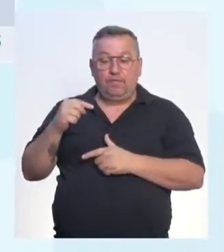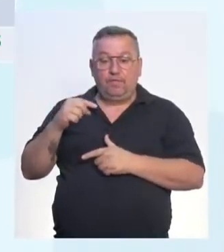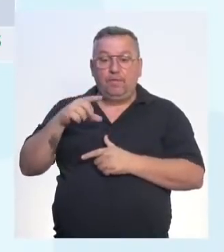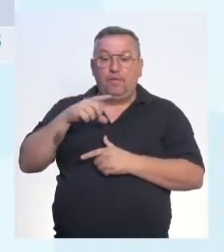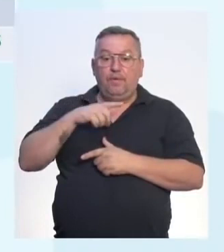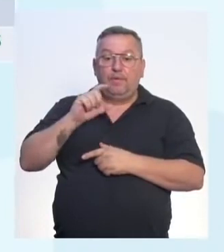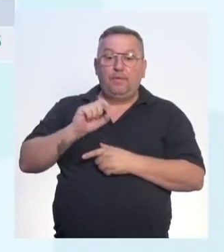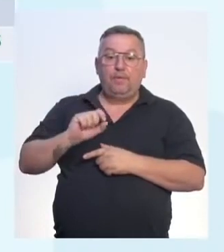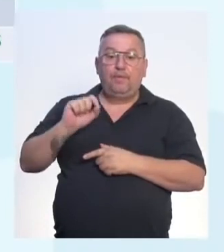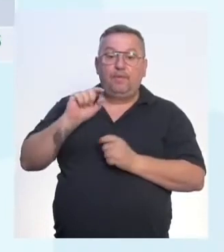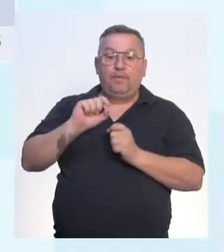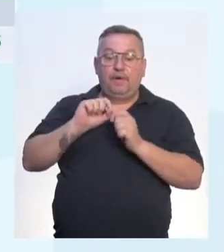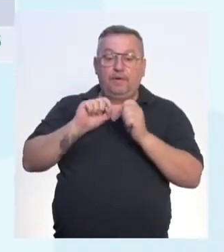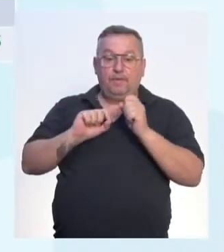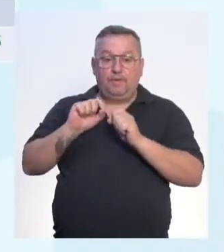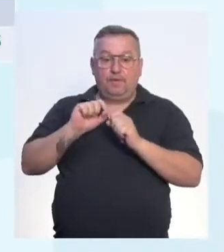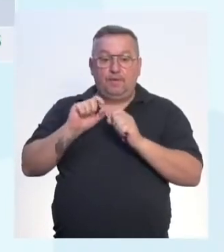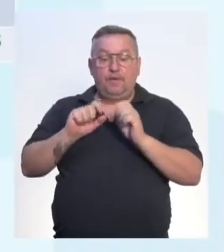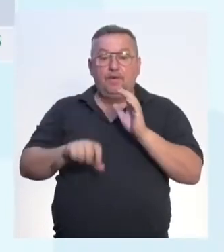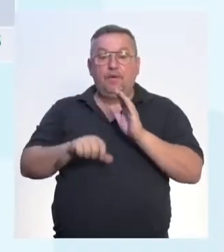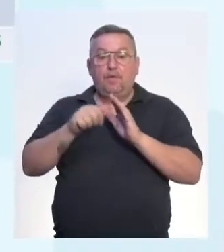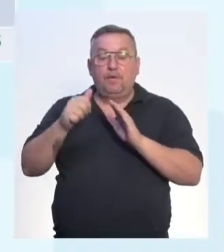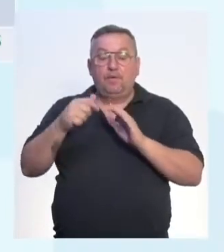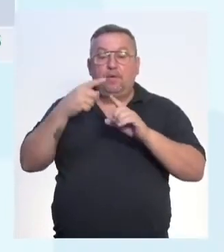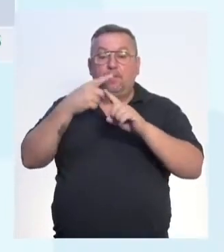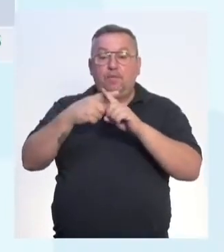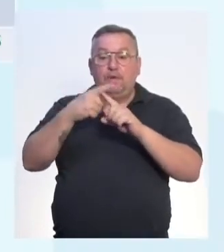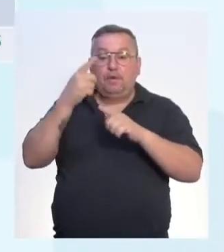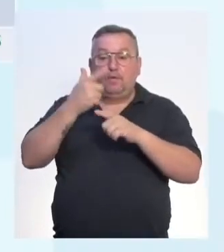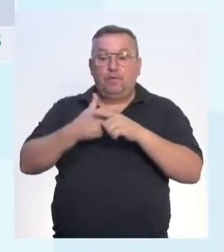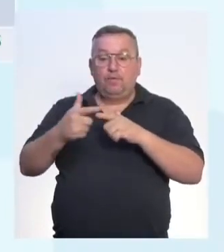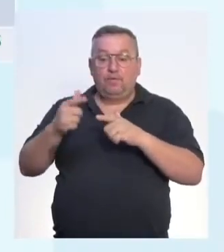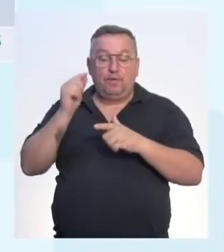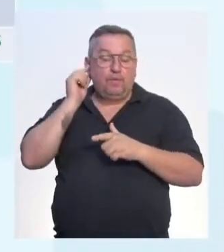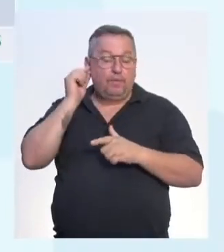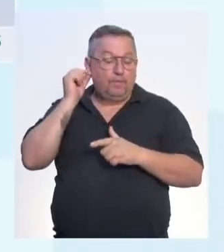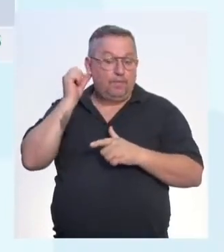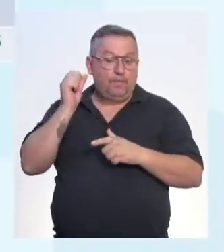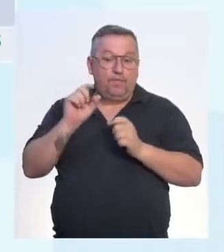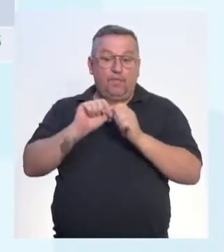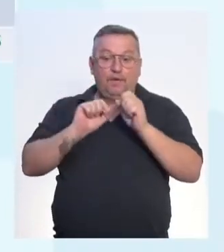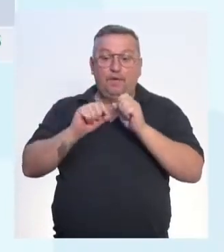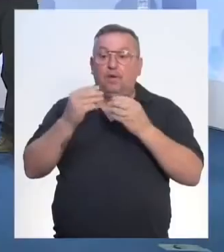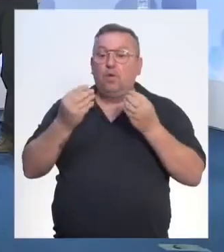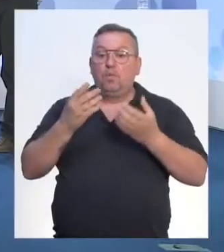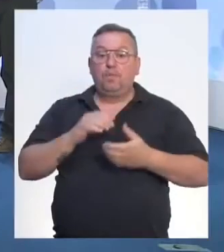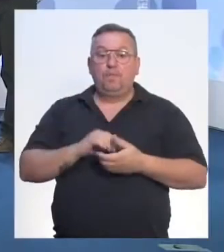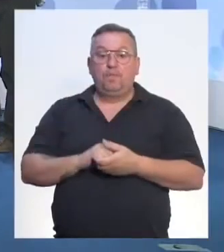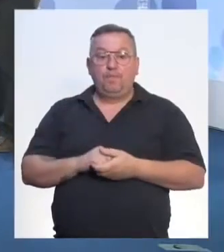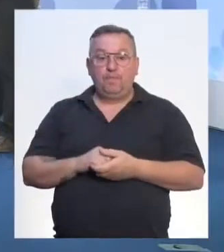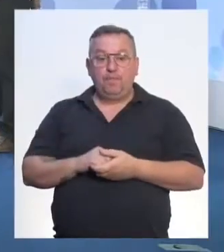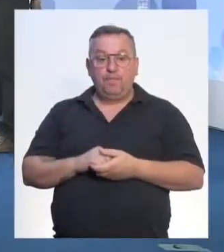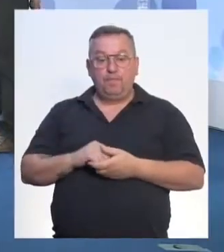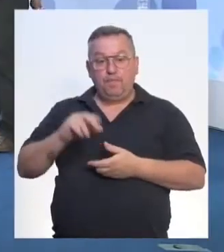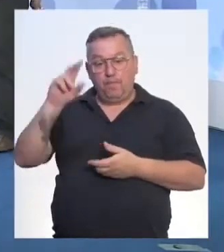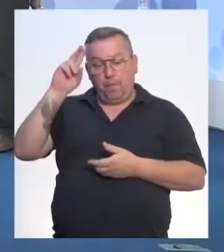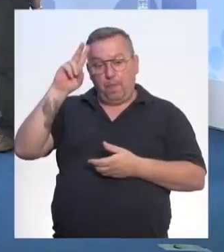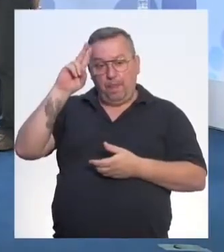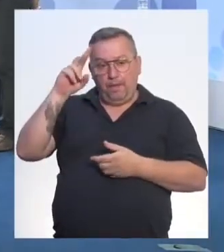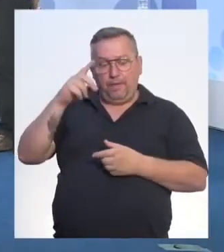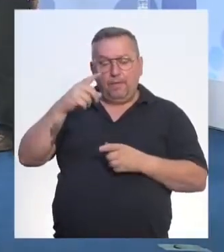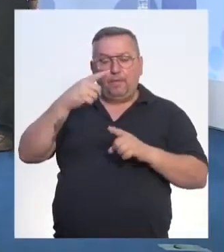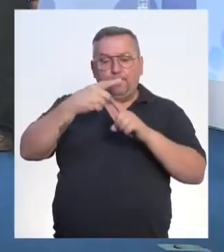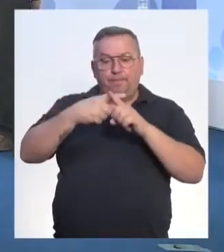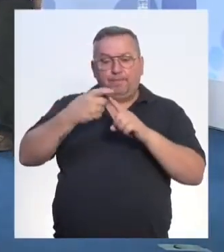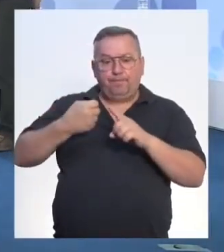O que eu vou fazer aí? Eu vou fazer primeiro a multiplicação e a divisão. Então, eu vou fazer da seguinte forma. Lembra que eu falei que é só multiplicar o